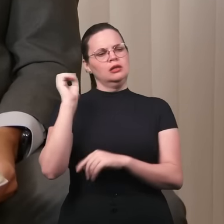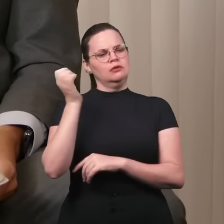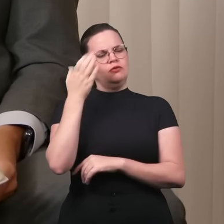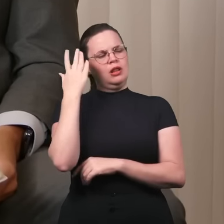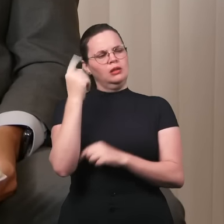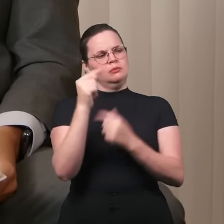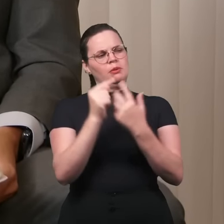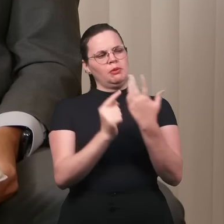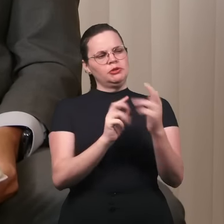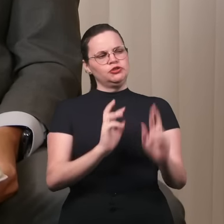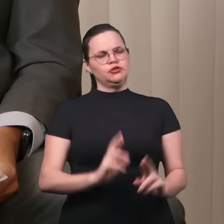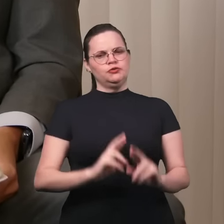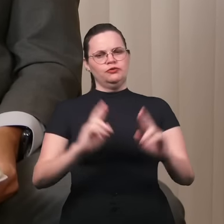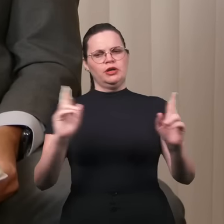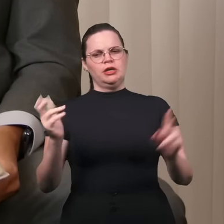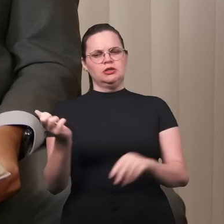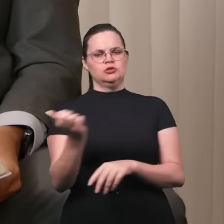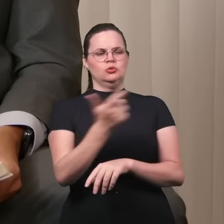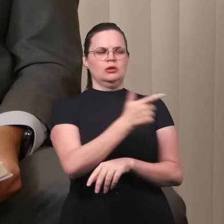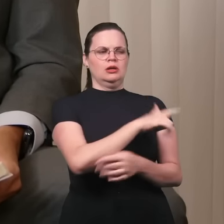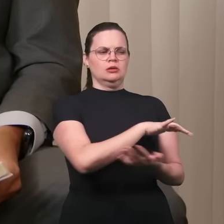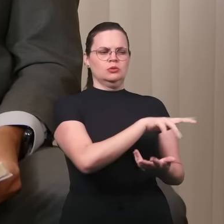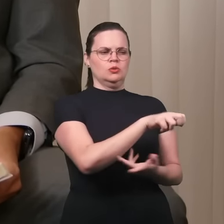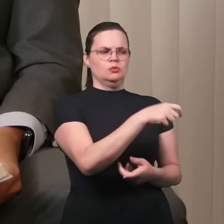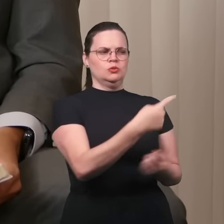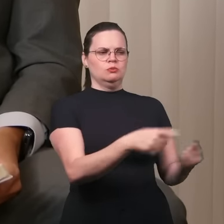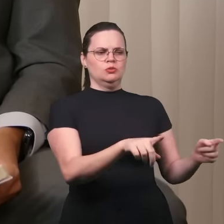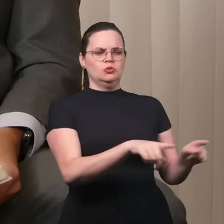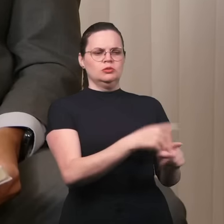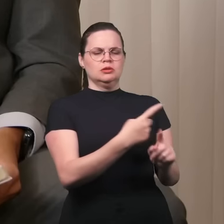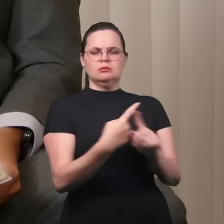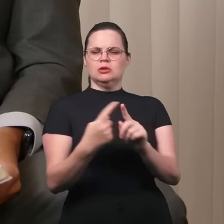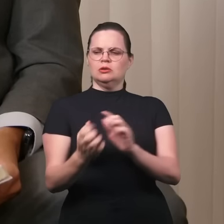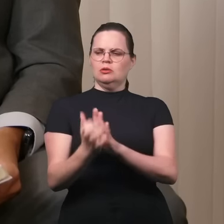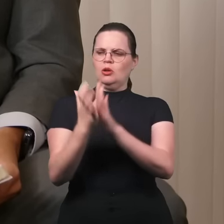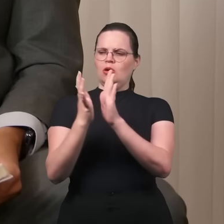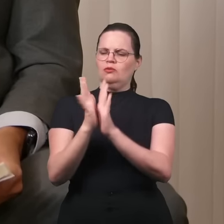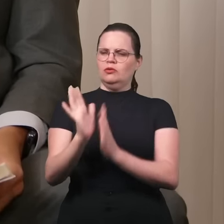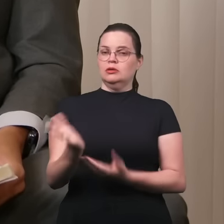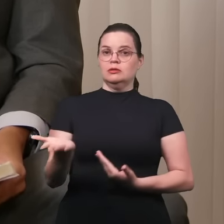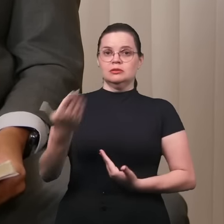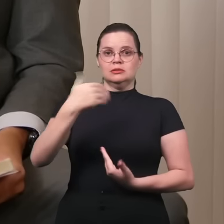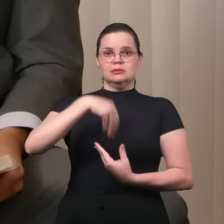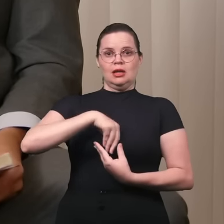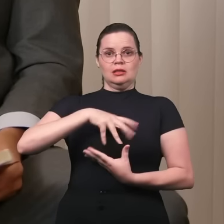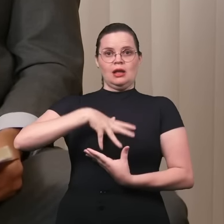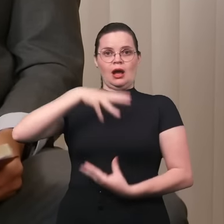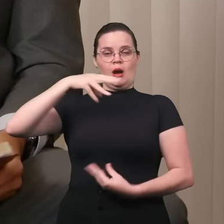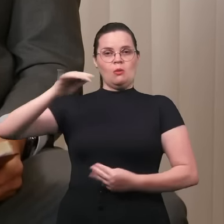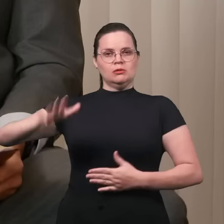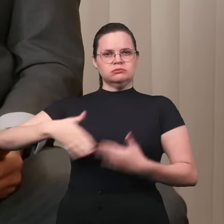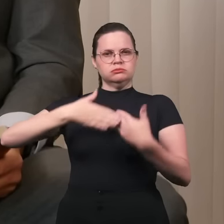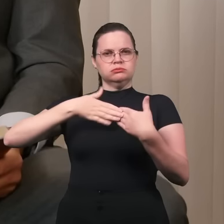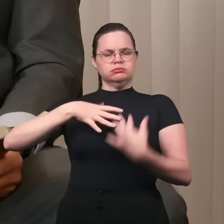seja, é diferente daquilo que ele ouvia lá fora, porque o louvor revelado ele vai tocar na alma, né? E aí aquilo começa a fazer parte da